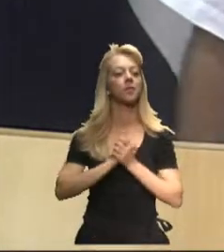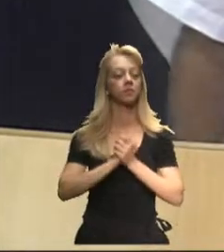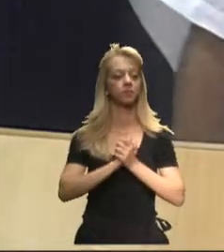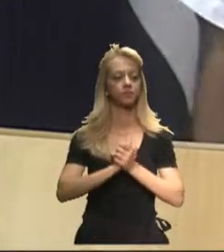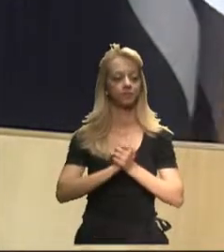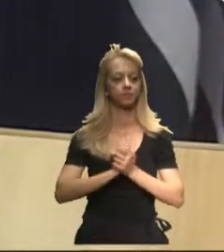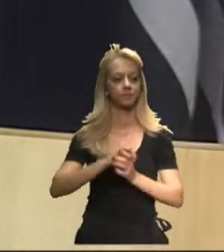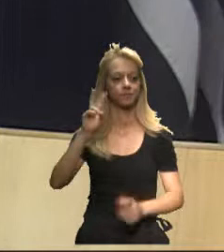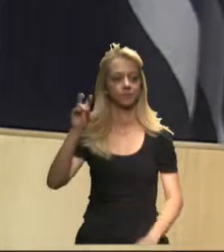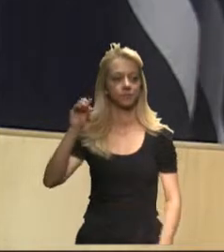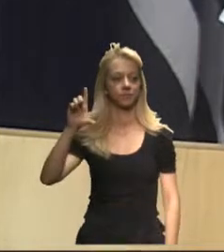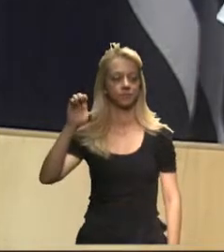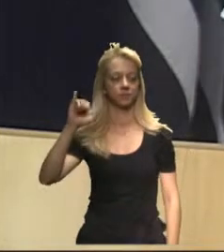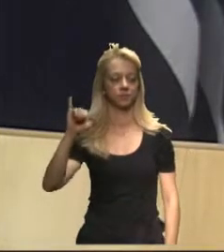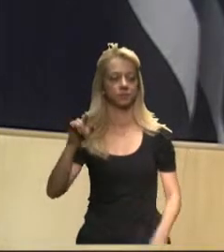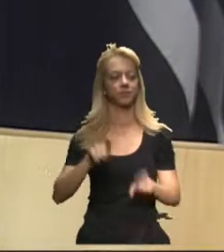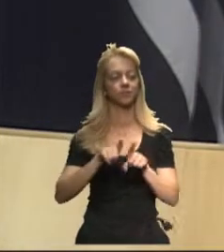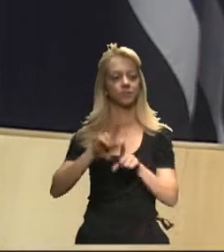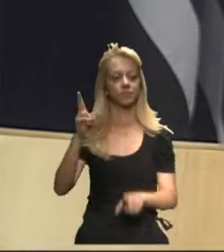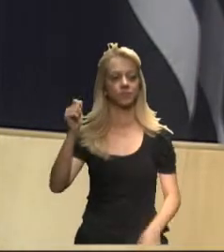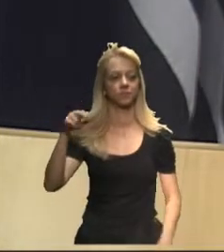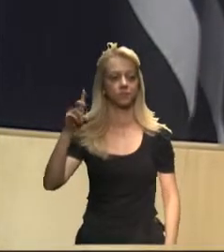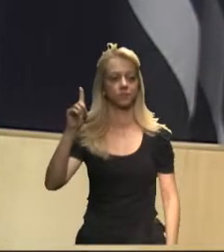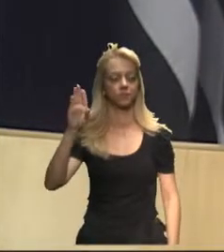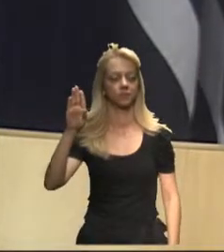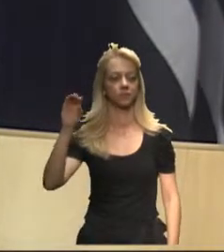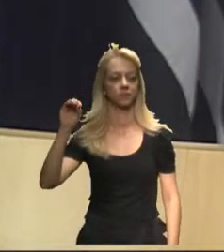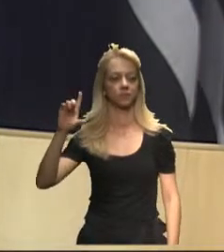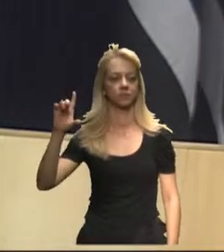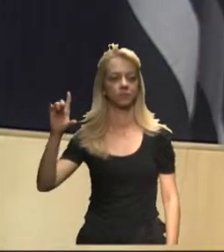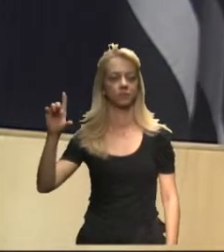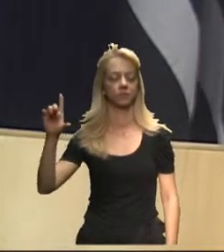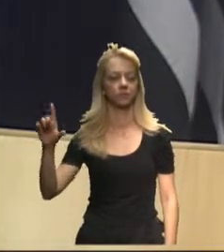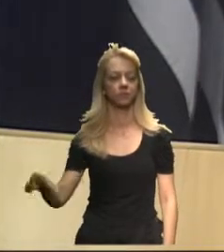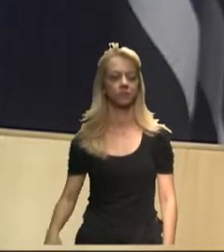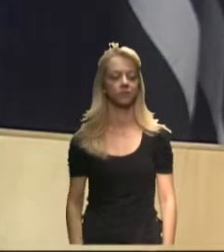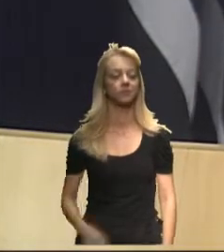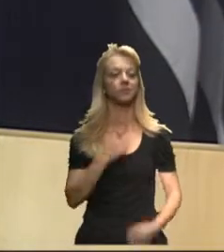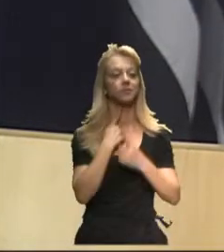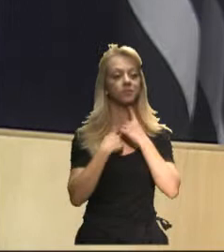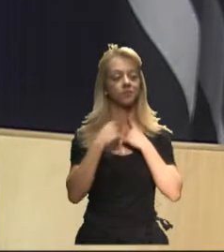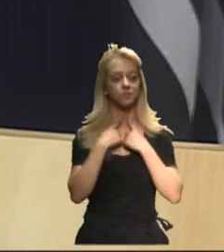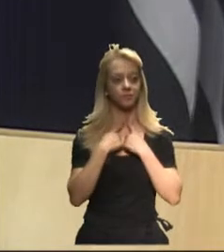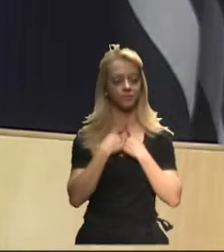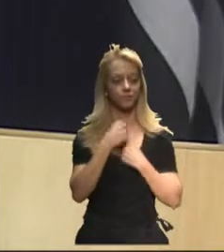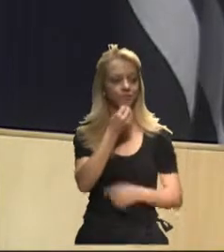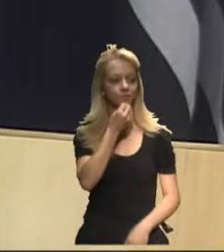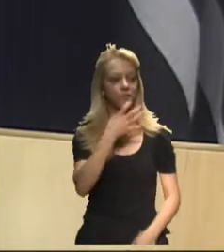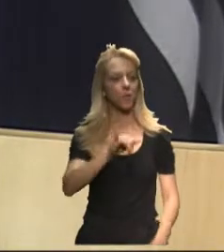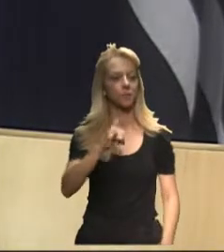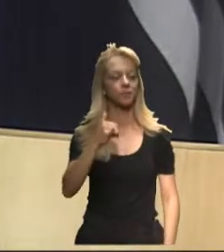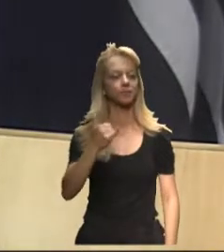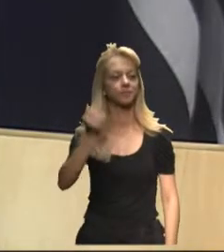referência internacional. São essas minhas considerações, presidente. Desejar boa sorte ao Taubaté na Liga Nacional. Mais do que isso, cada vez